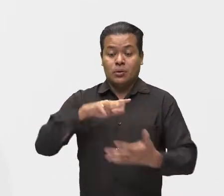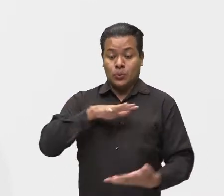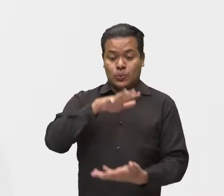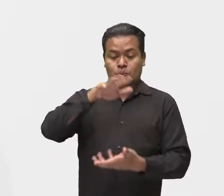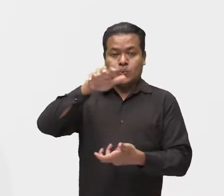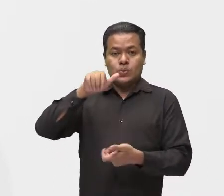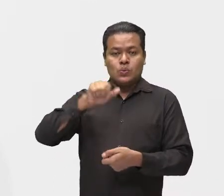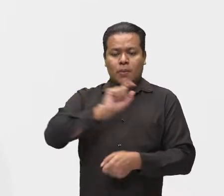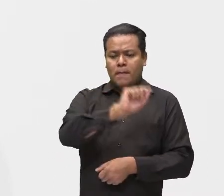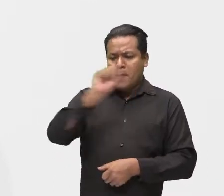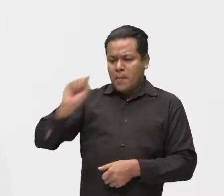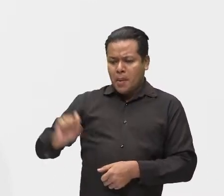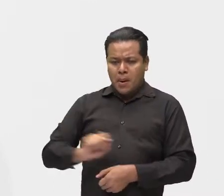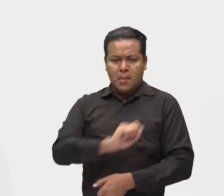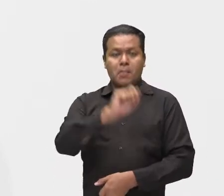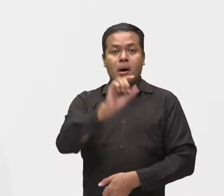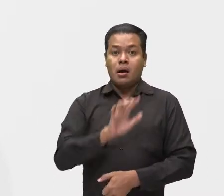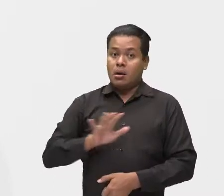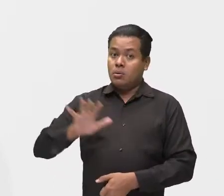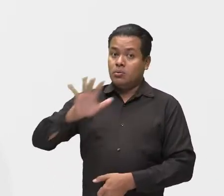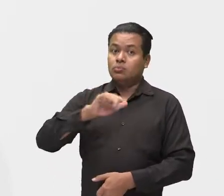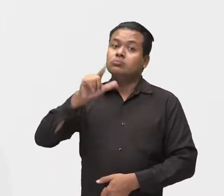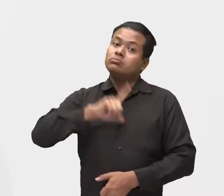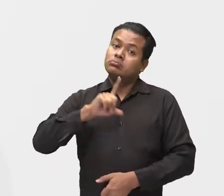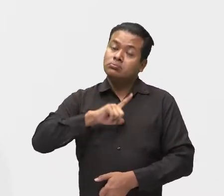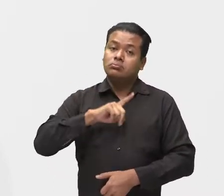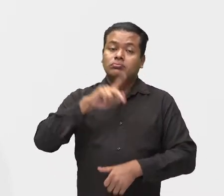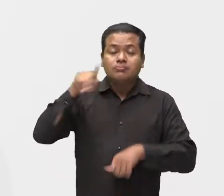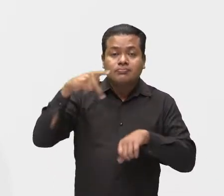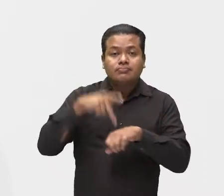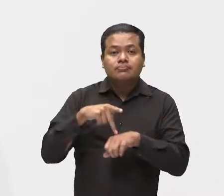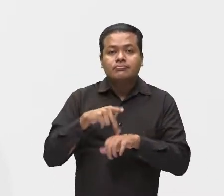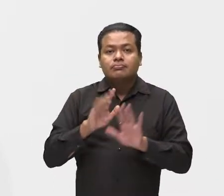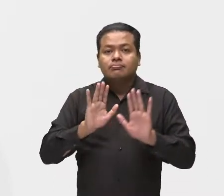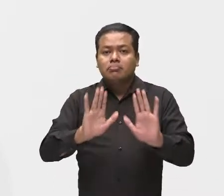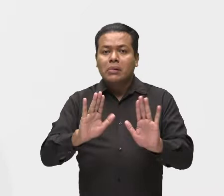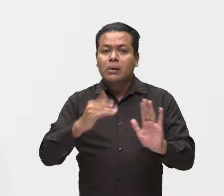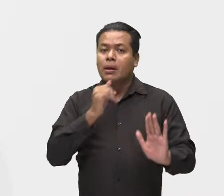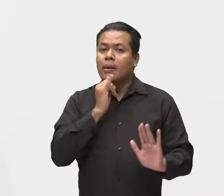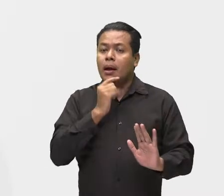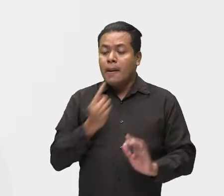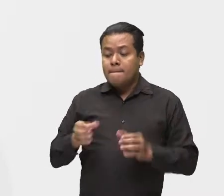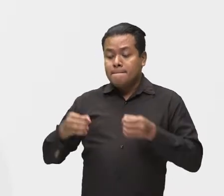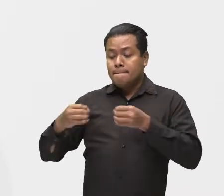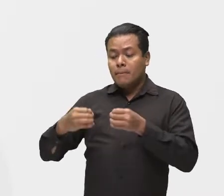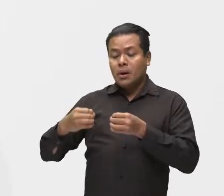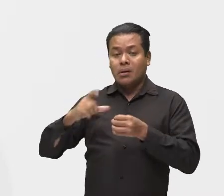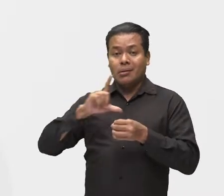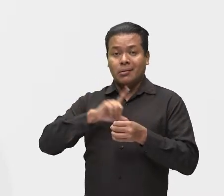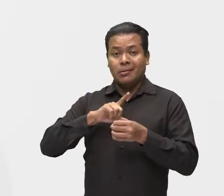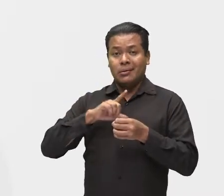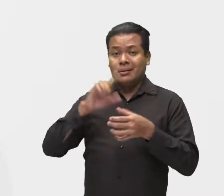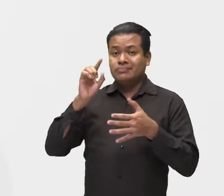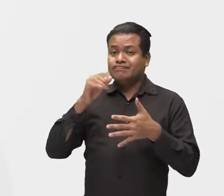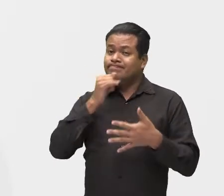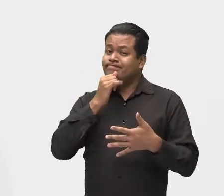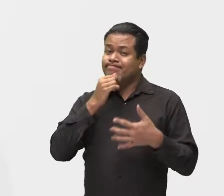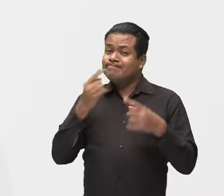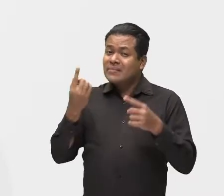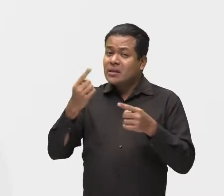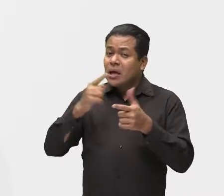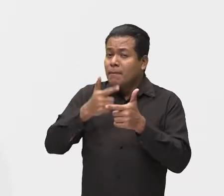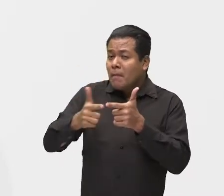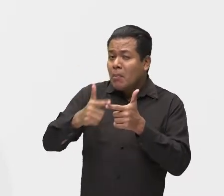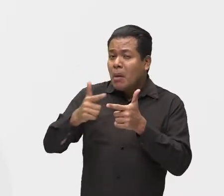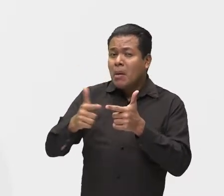alguns pontos específicos do mundo, de países que, apesar de serem vizinhos, têm alguns pontos aí de conflito entre